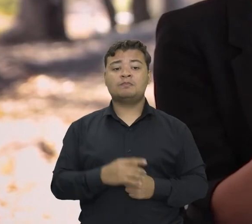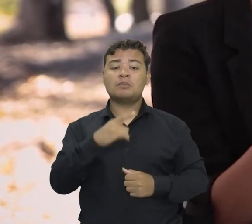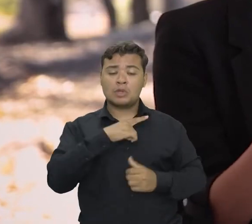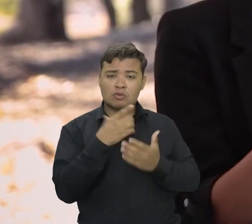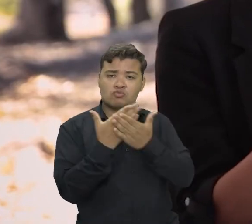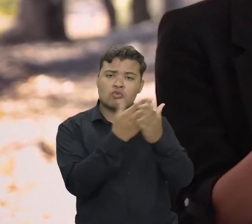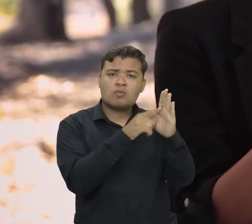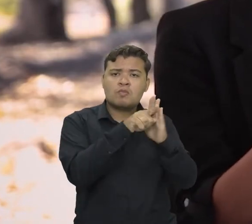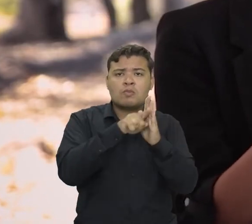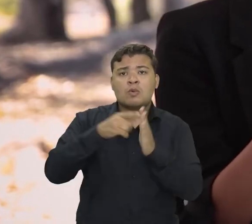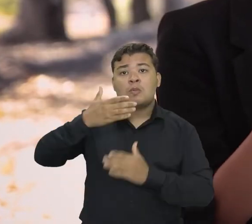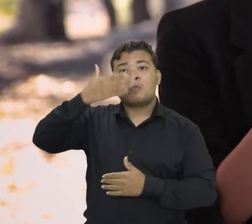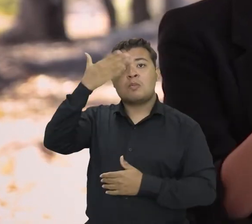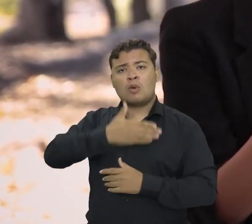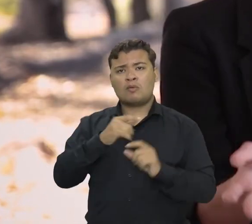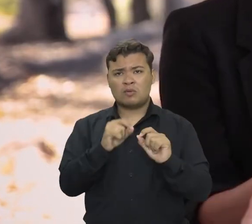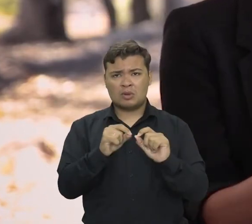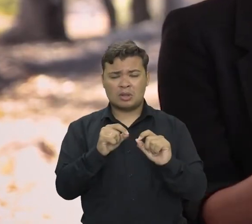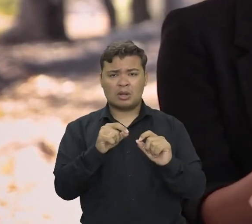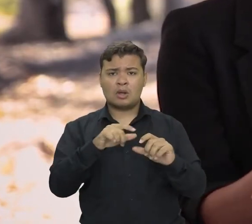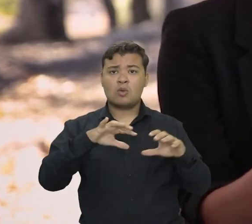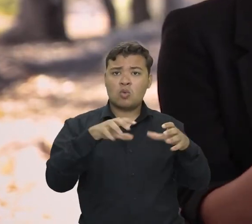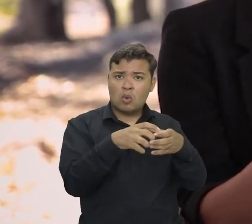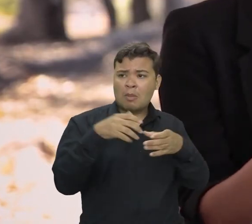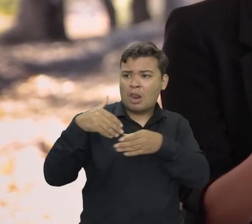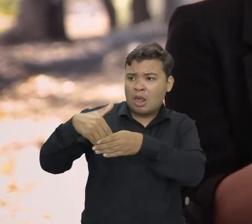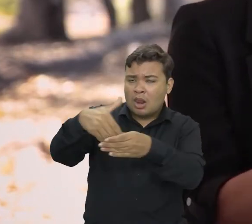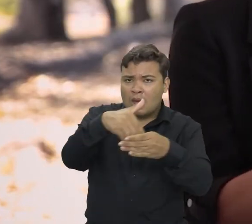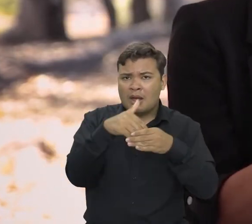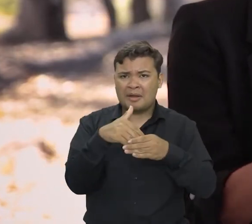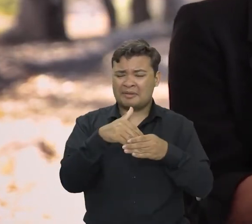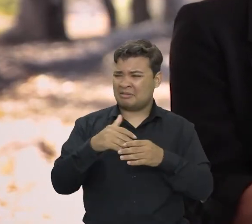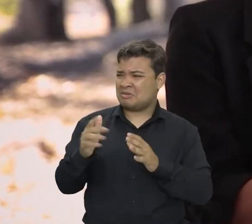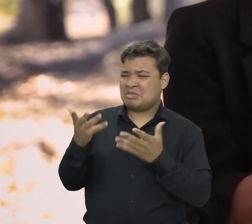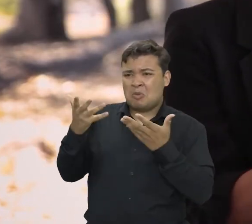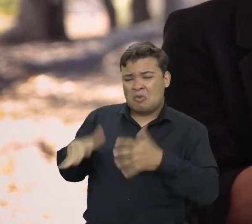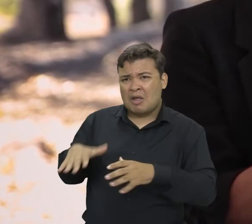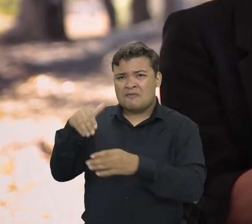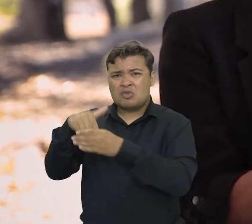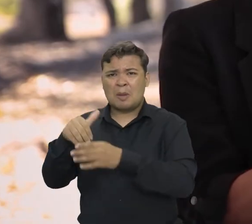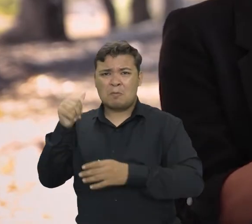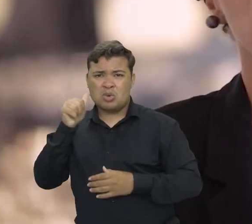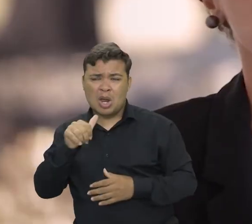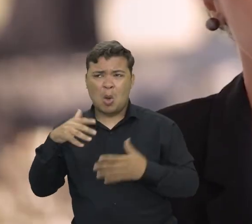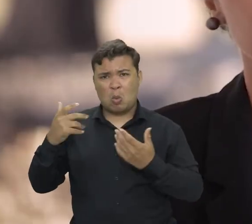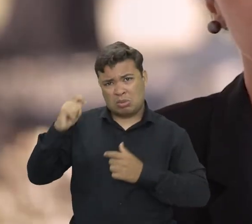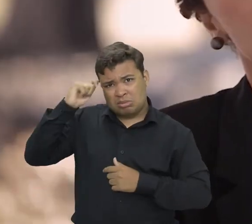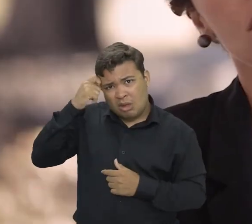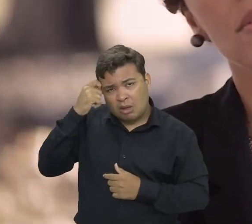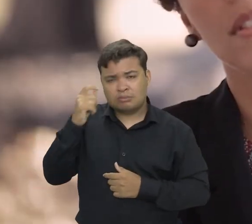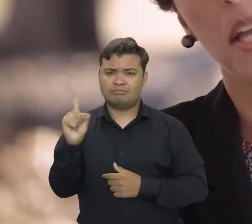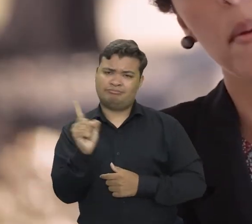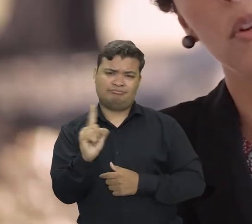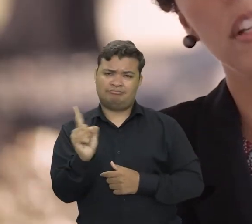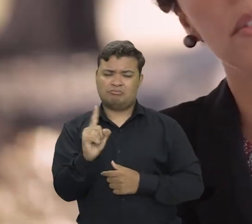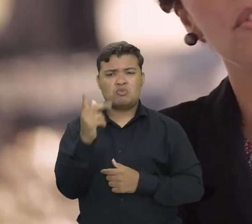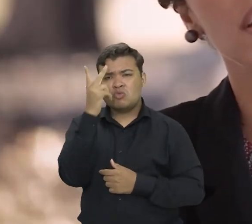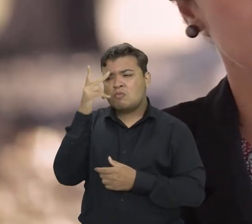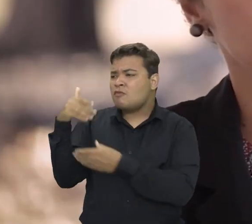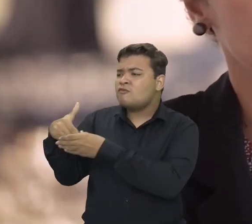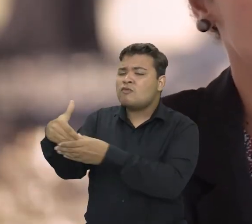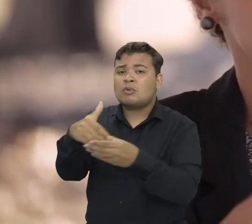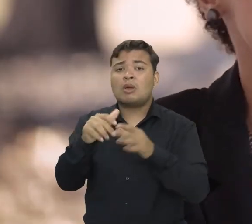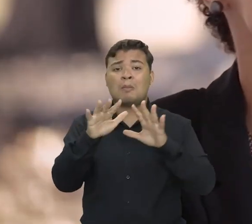que existem sobre isso vão mostrar que o eleitorado não tem resistência de votar nem em mulheres, nem em pessoas negras. O que existe é um sistema